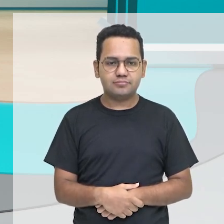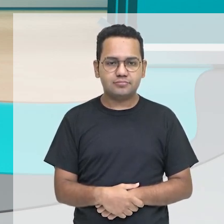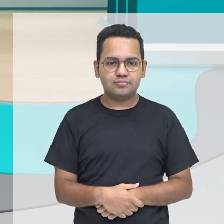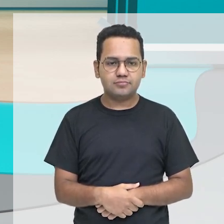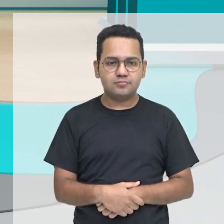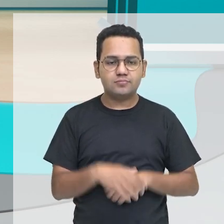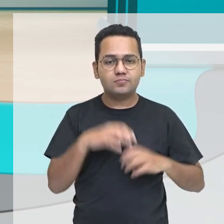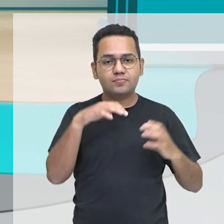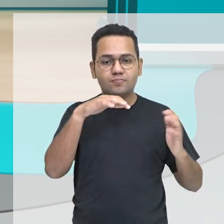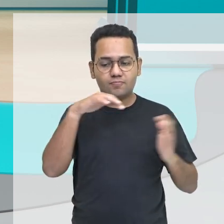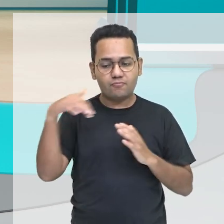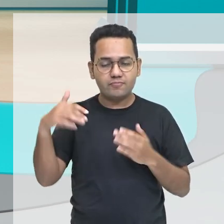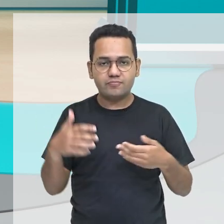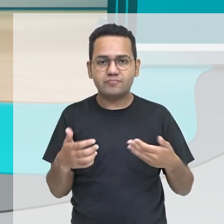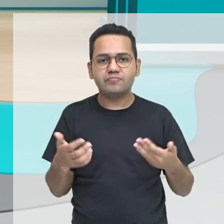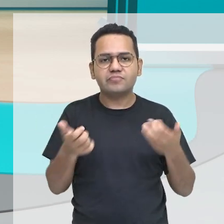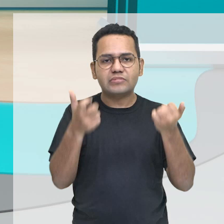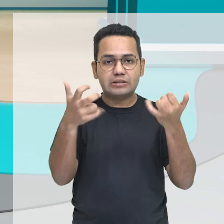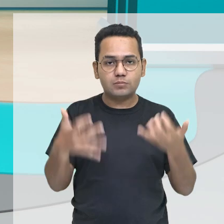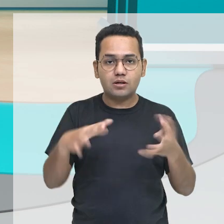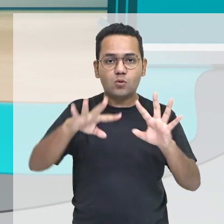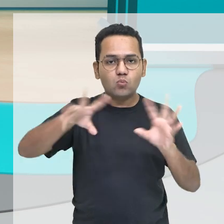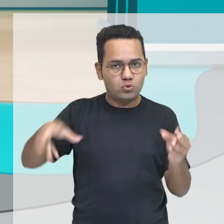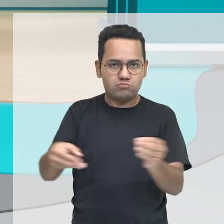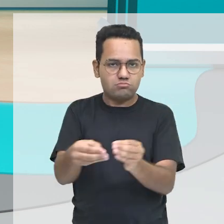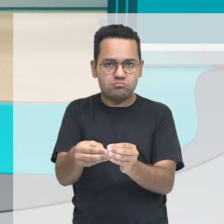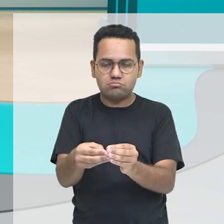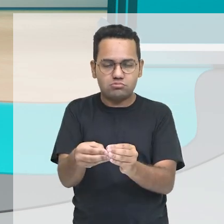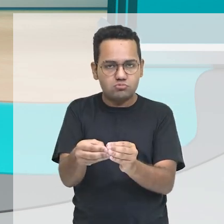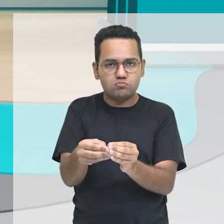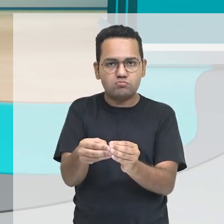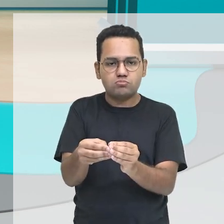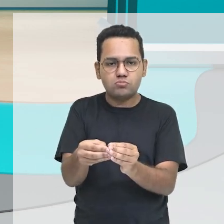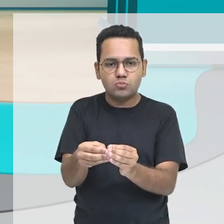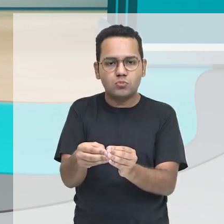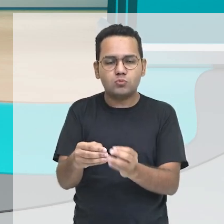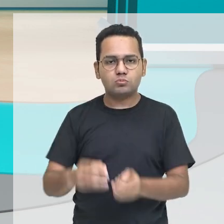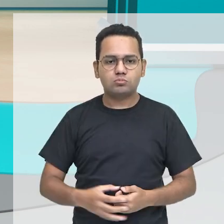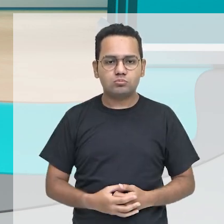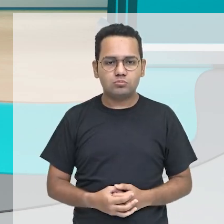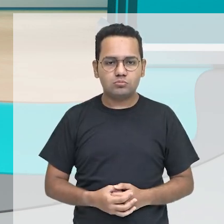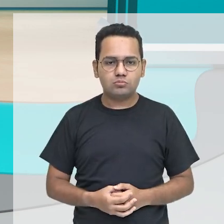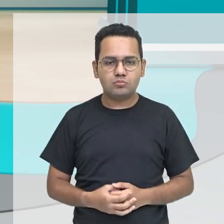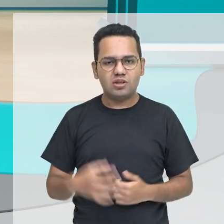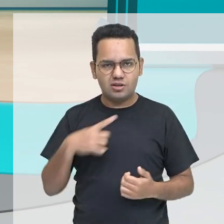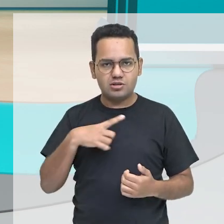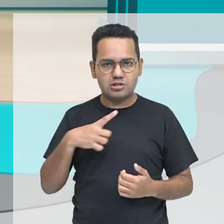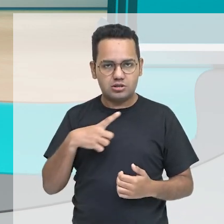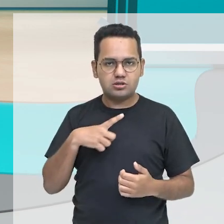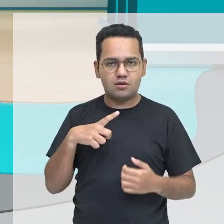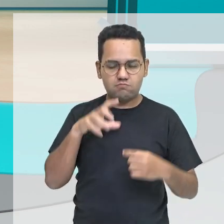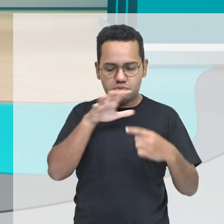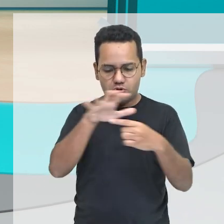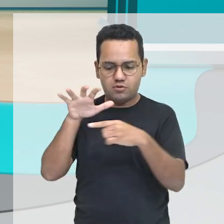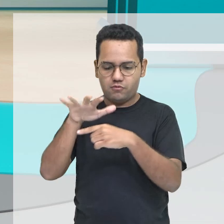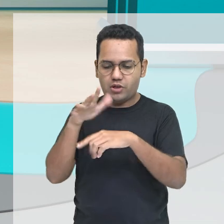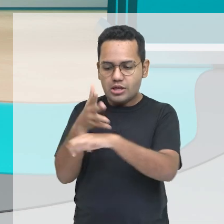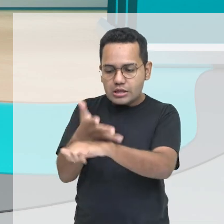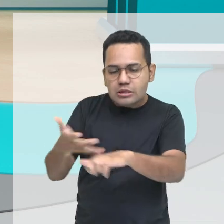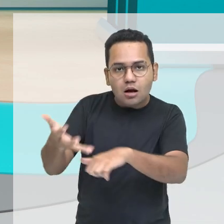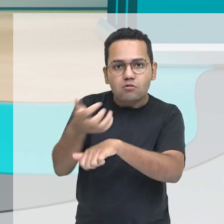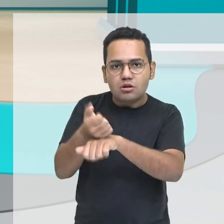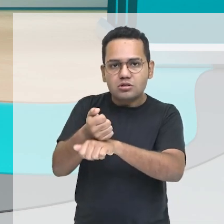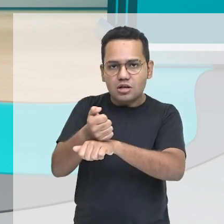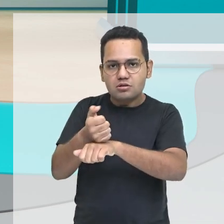como aconteceu a língua inglesa na colonização, ok? Para quem gosta de história